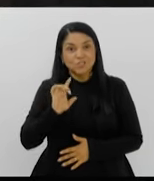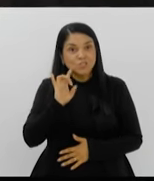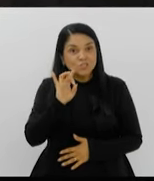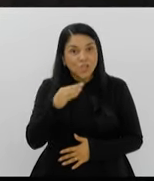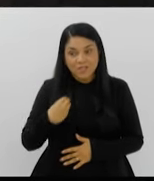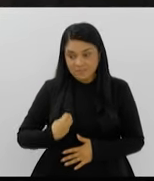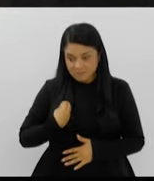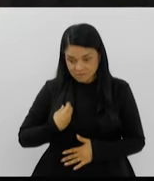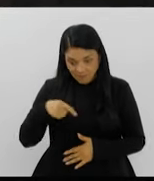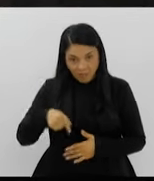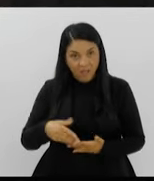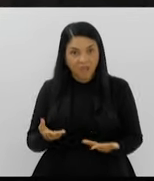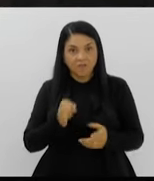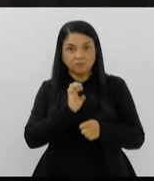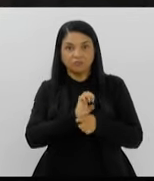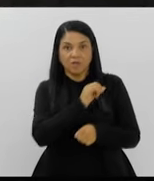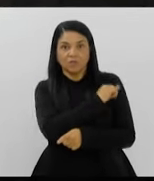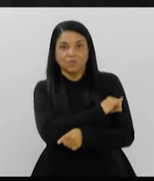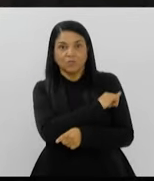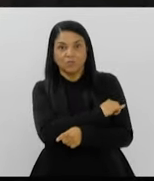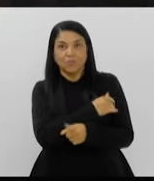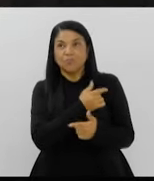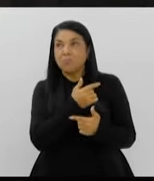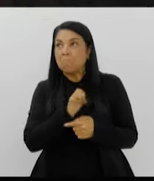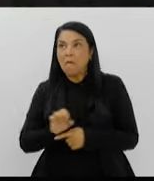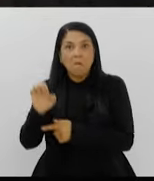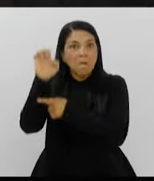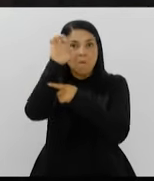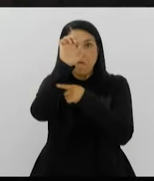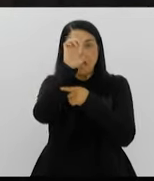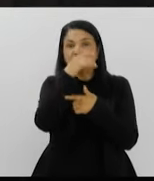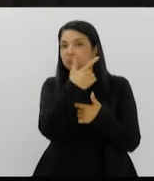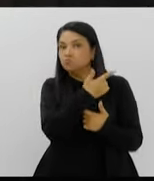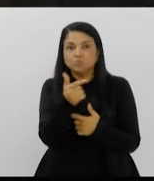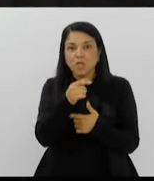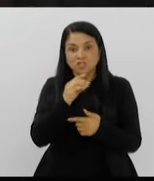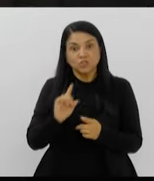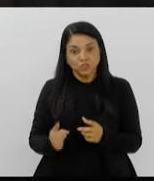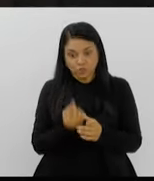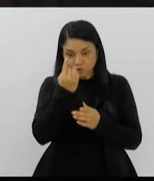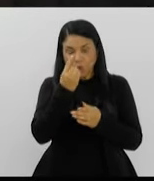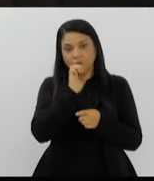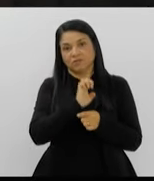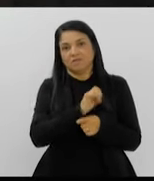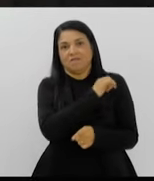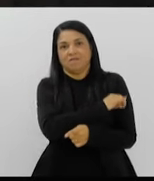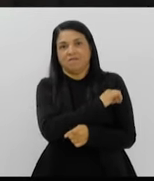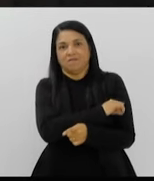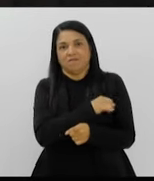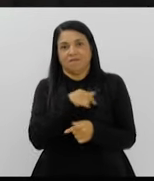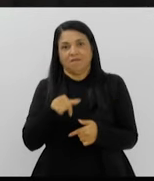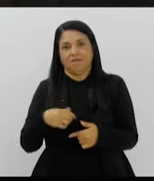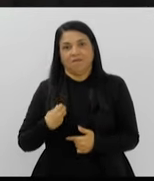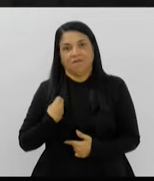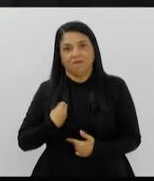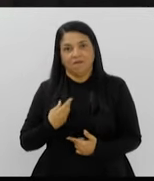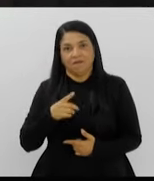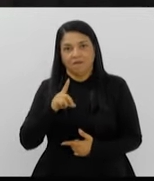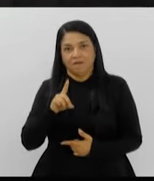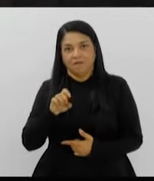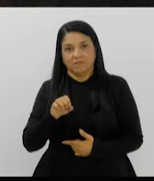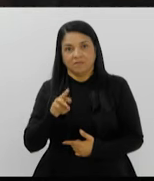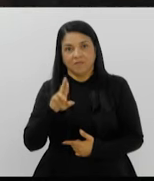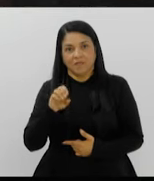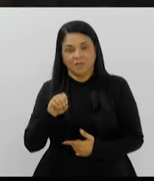Janeiro. Não existe em lugar nenhum do país. Mas aqui no Rio de Janeiro, ele existe para sustentar